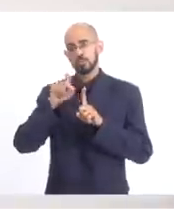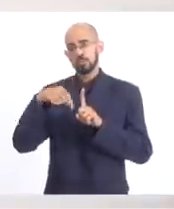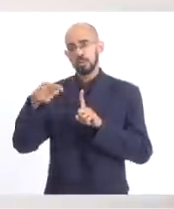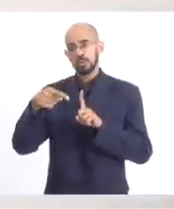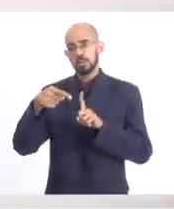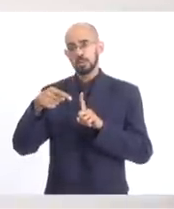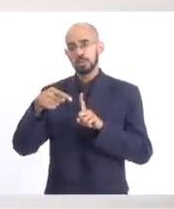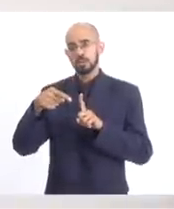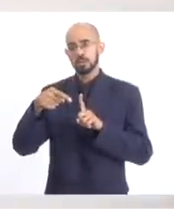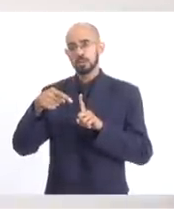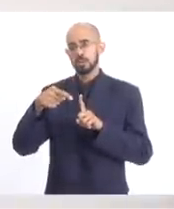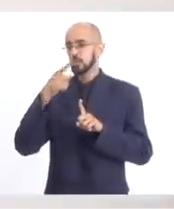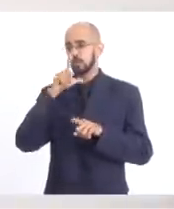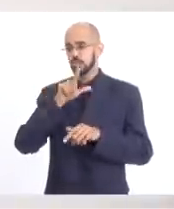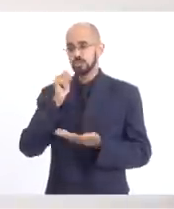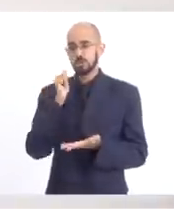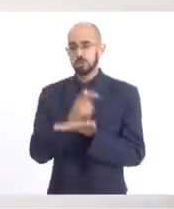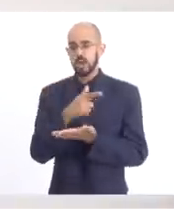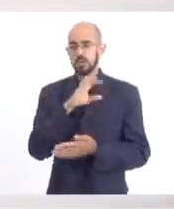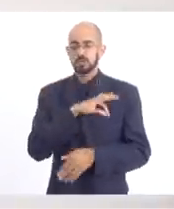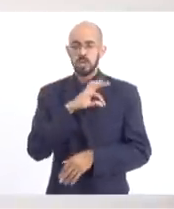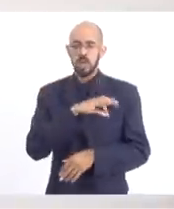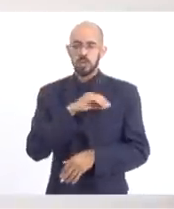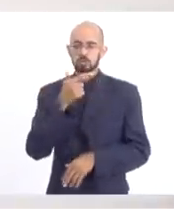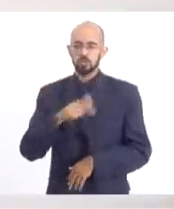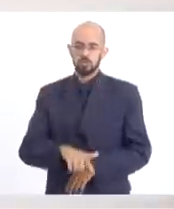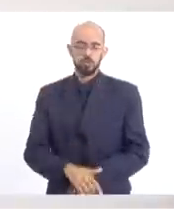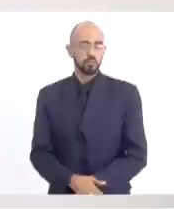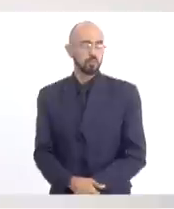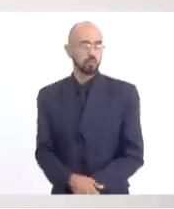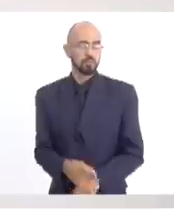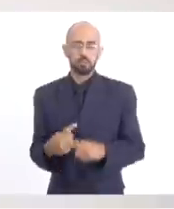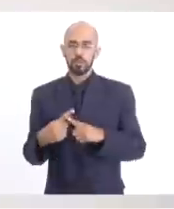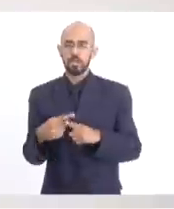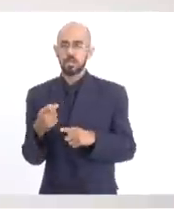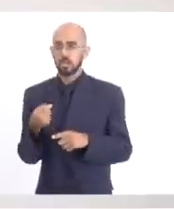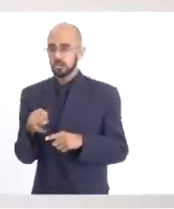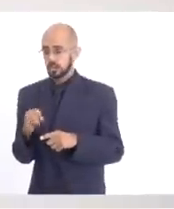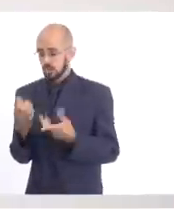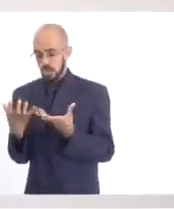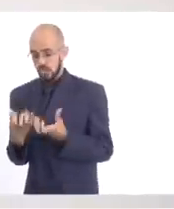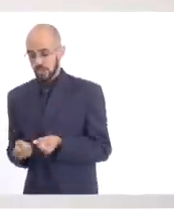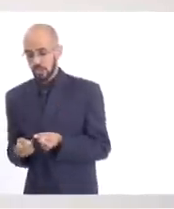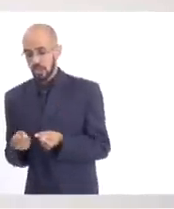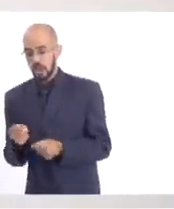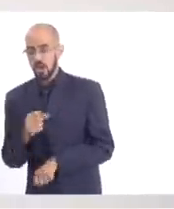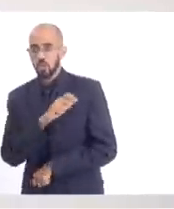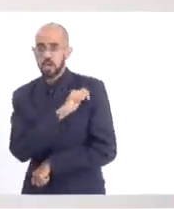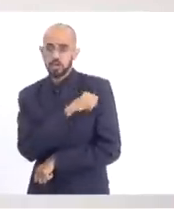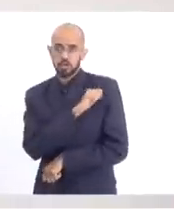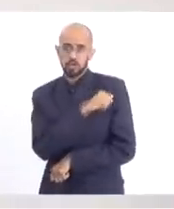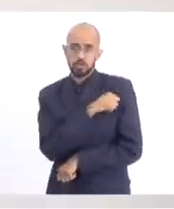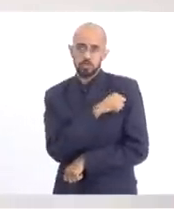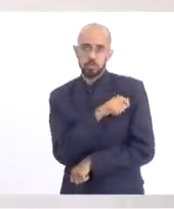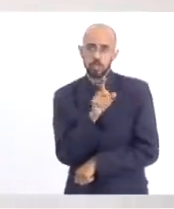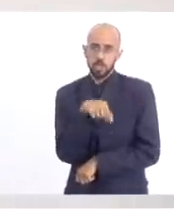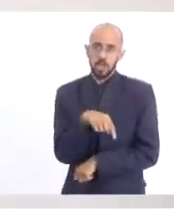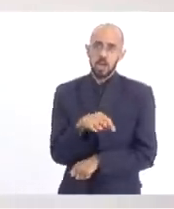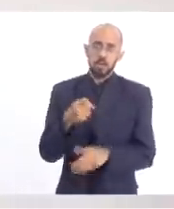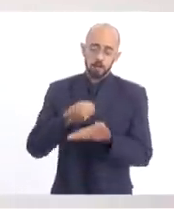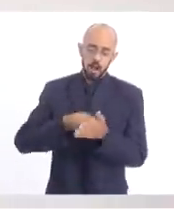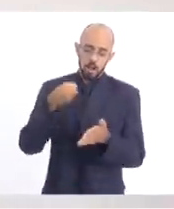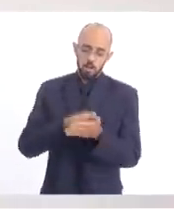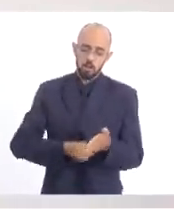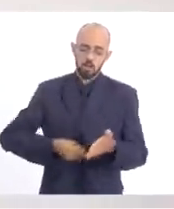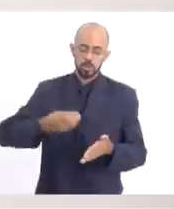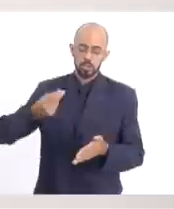pagar salário de novo. Porque, se a gente não fizer adesão do regime, e eu, pelo contrário, uma luta histórica do PCCS, tinha que